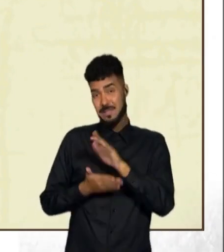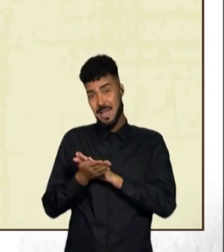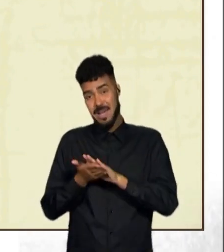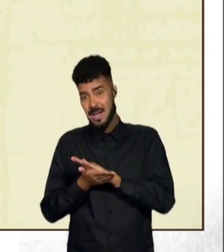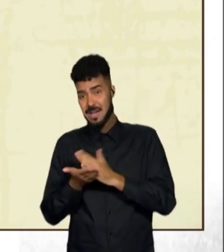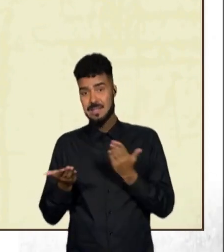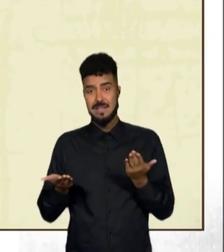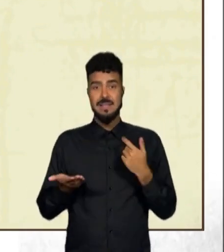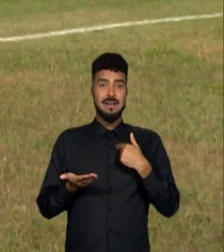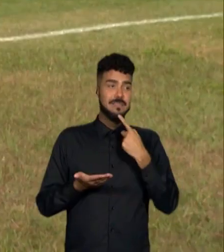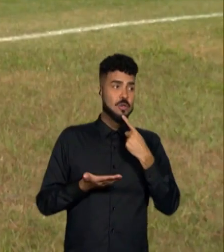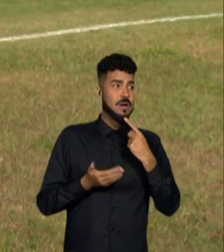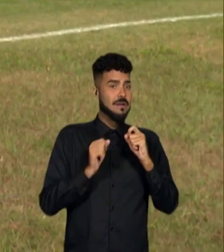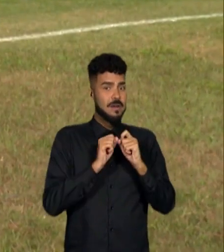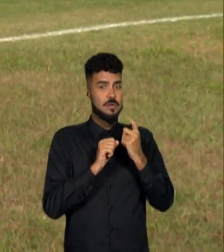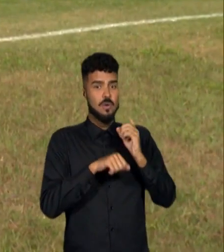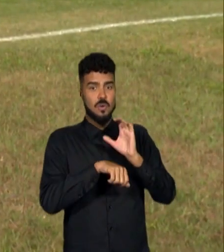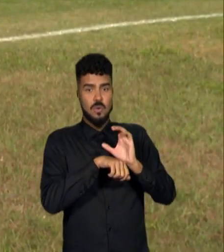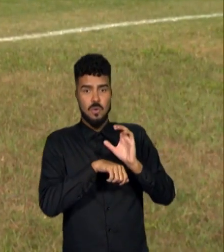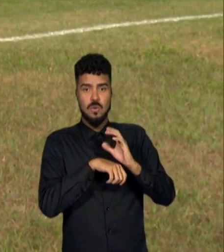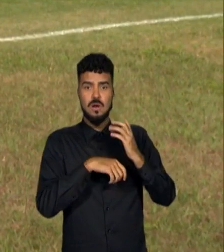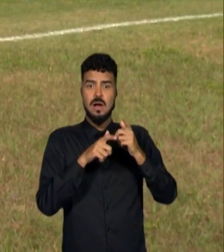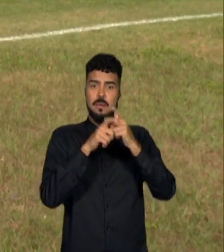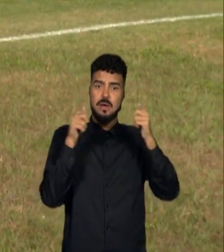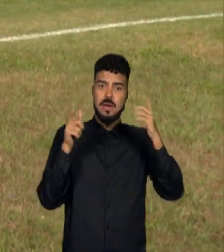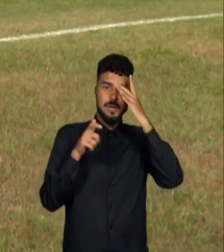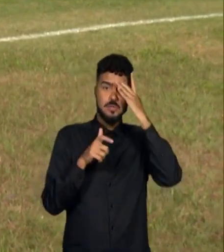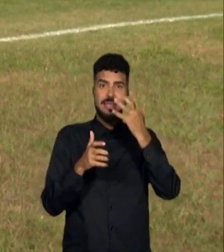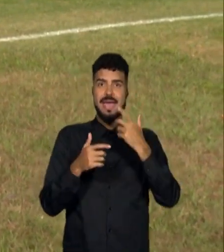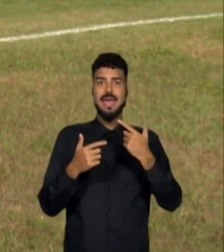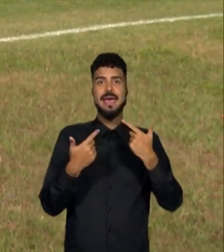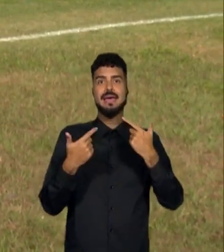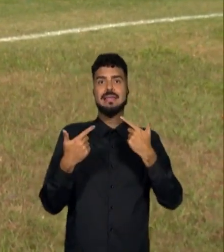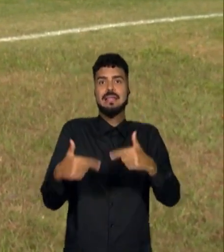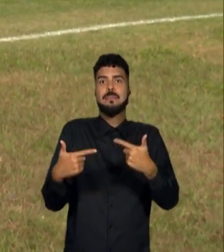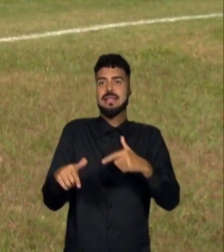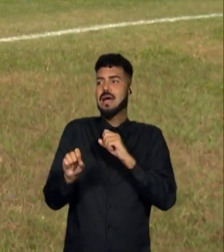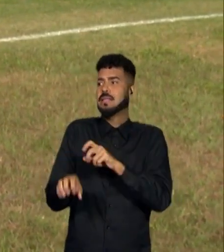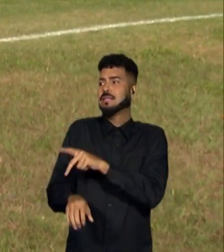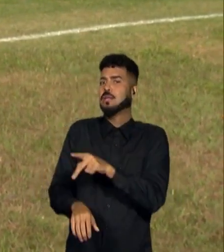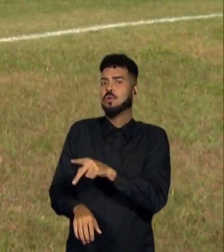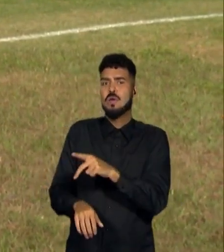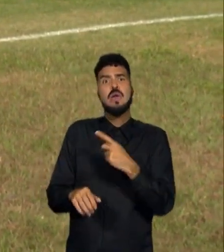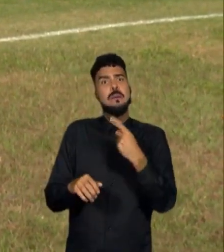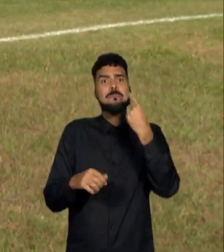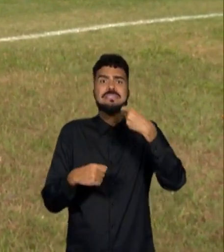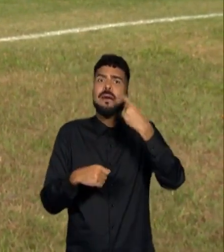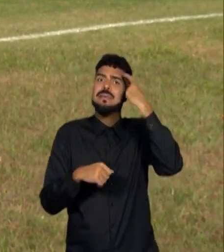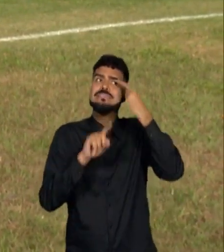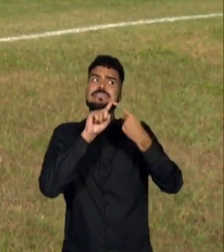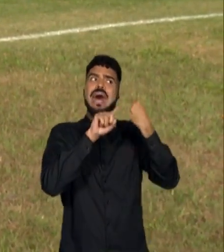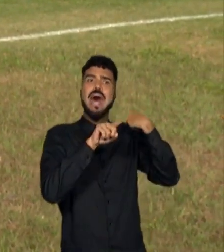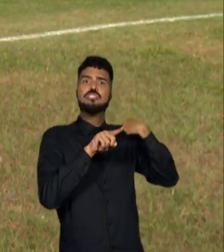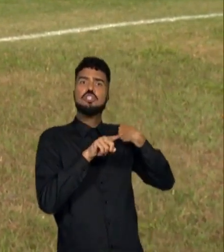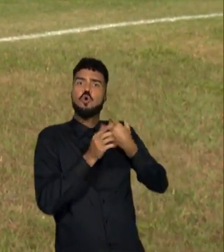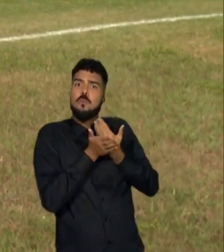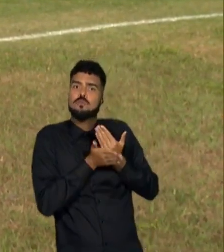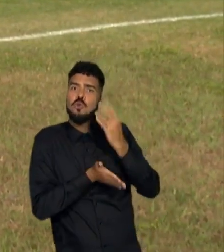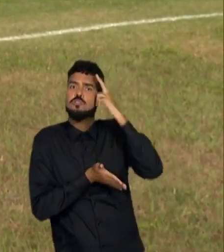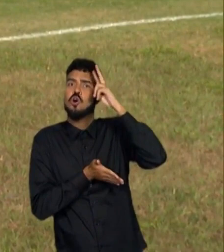curso, pra fazer o curso. Carmina Antônia, a maioria tá querendo ser treinadora. Eu acho que eles tinham que olhar pro nosso, pelo que a gente fez pro futebol